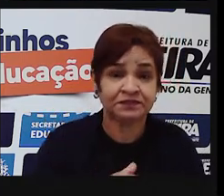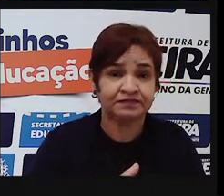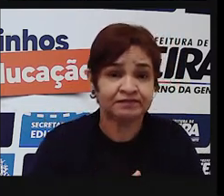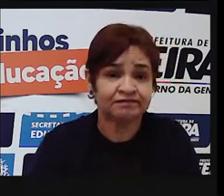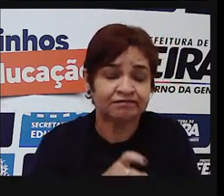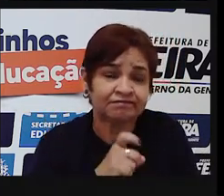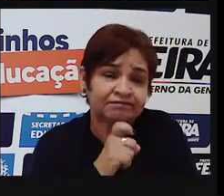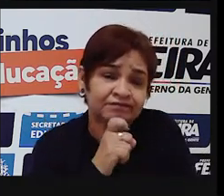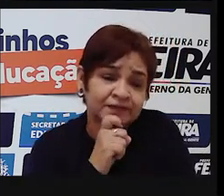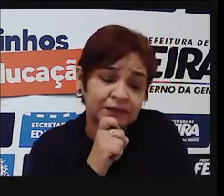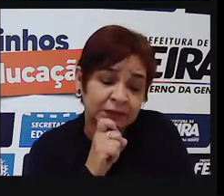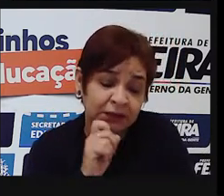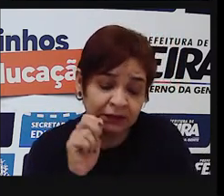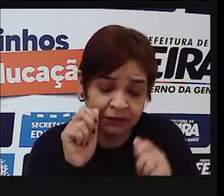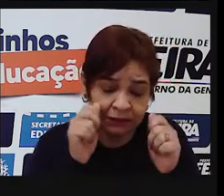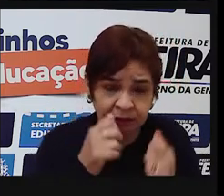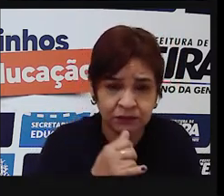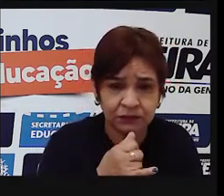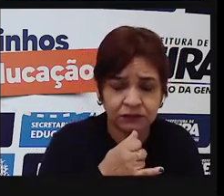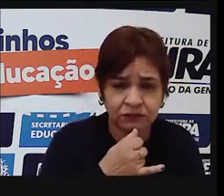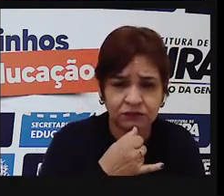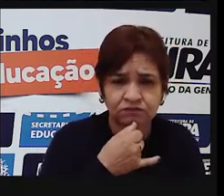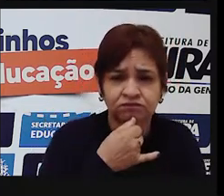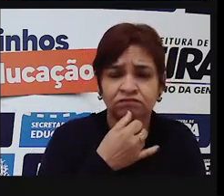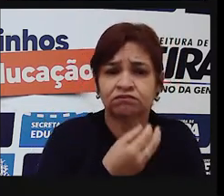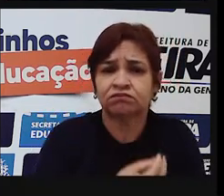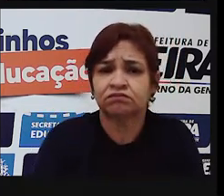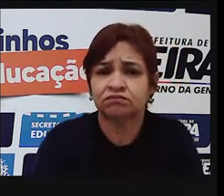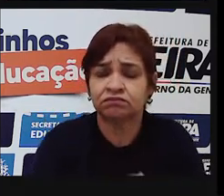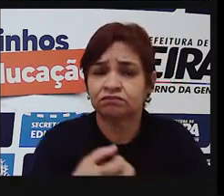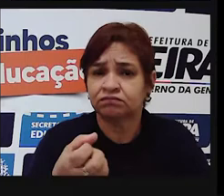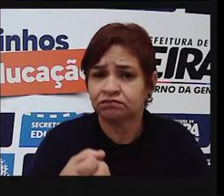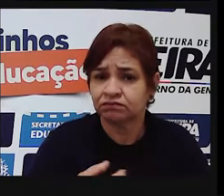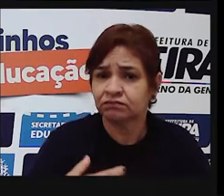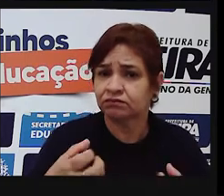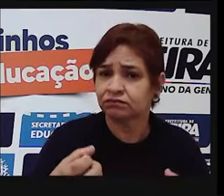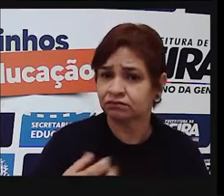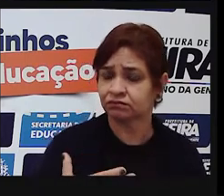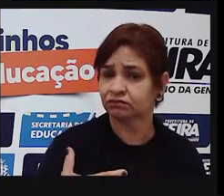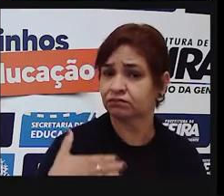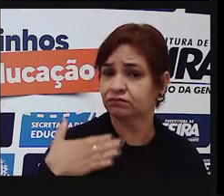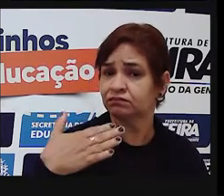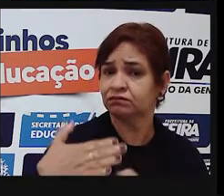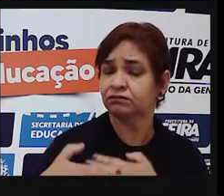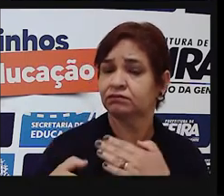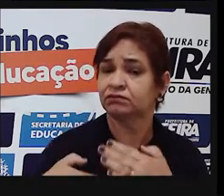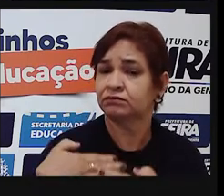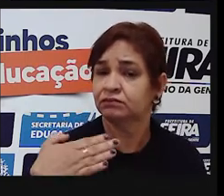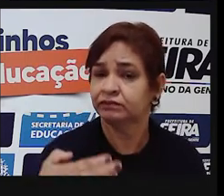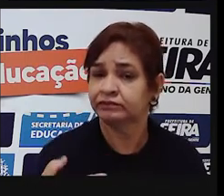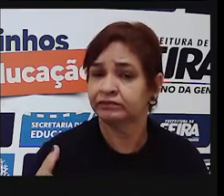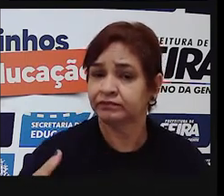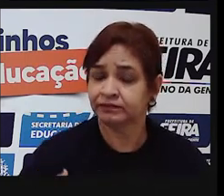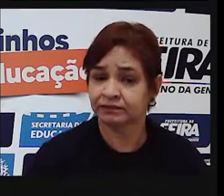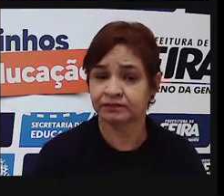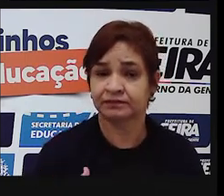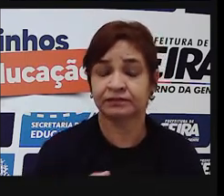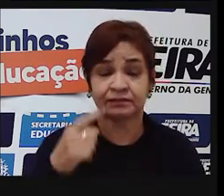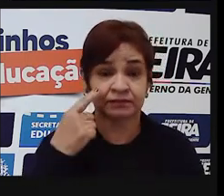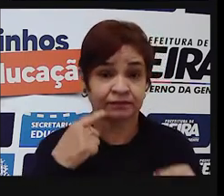frio chorei. A vida ensina e o tempo traz o tom para nascer uma